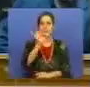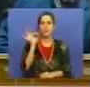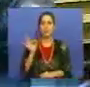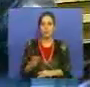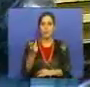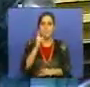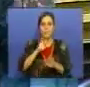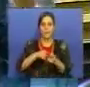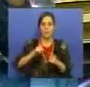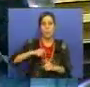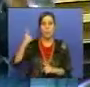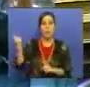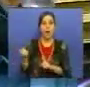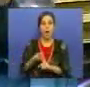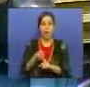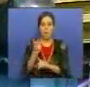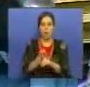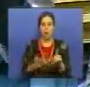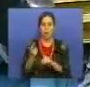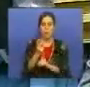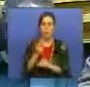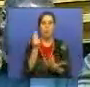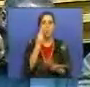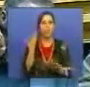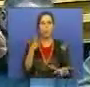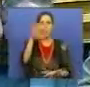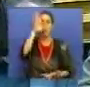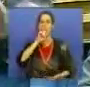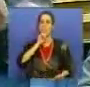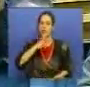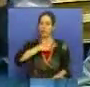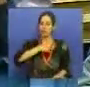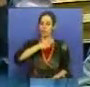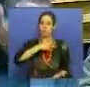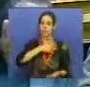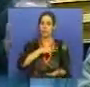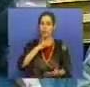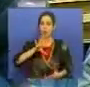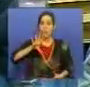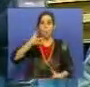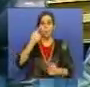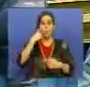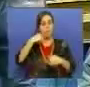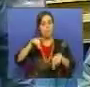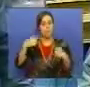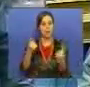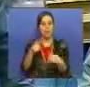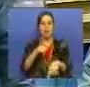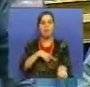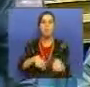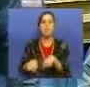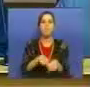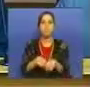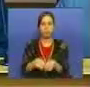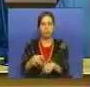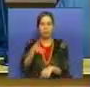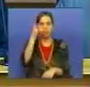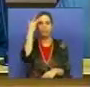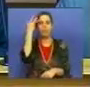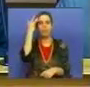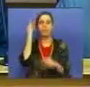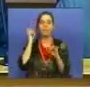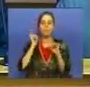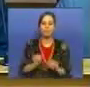6% ao ano, como é que o Governo nos pode explicar e pode explicar ao país esta política de